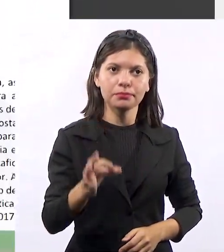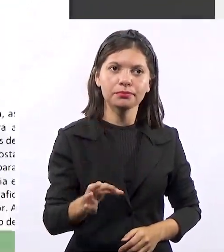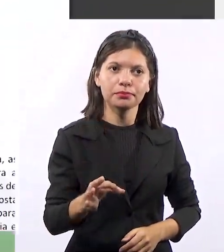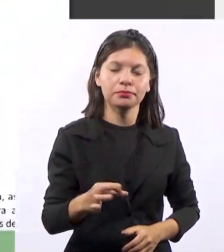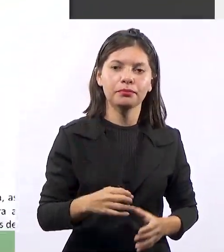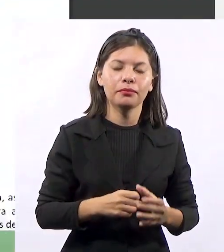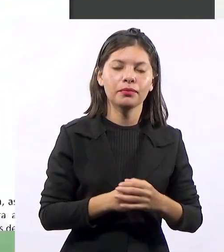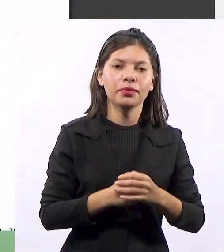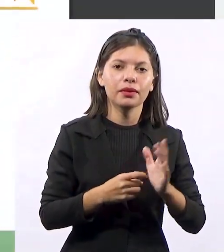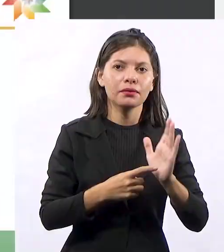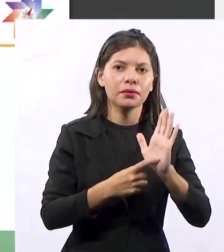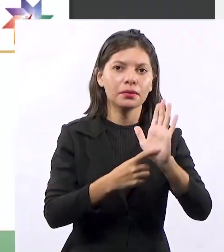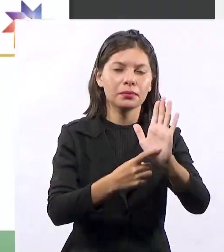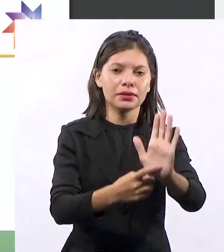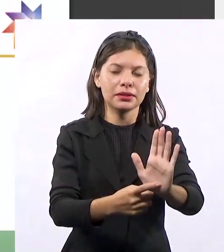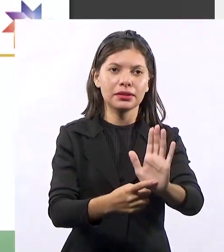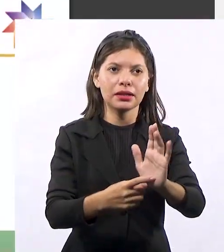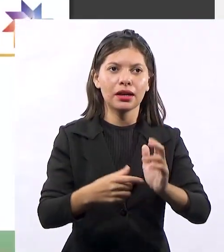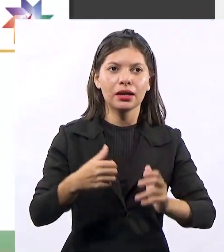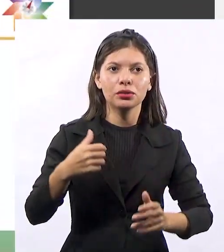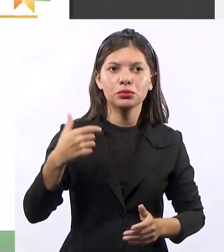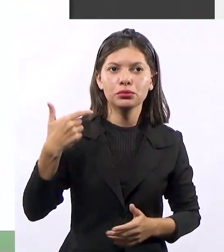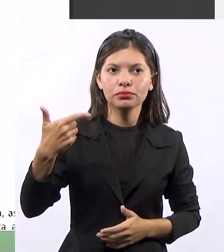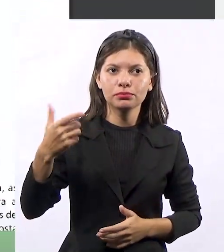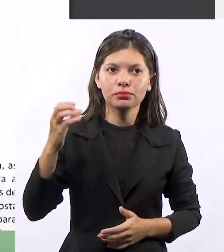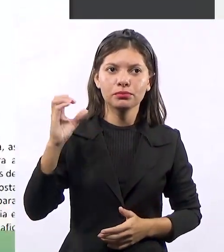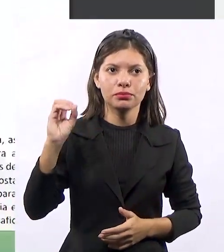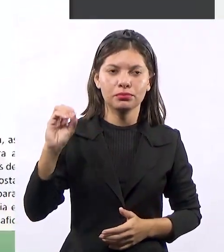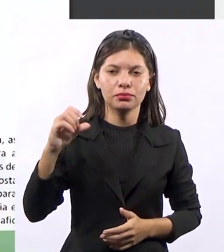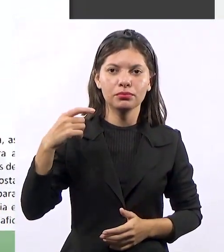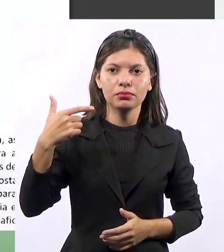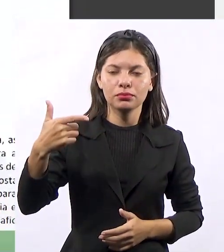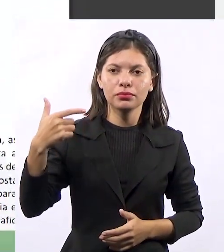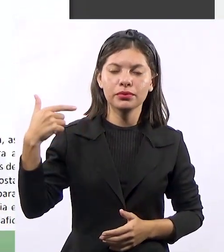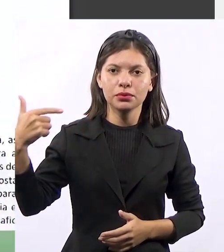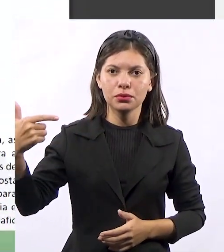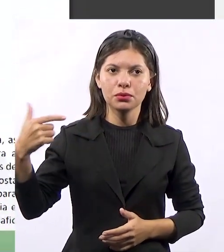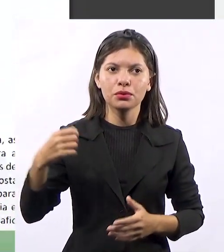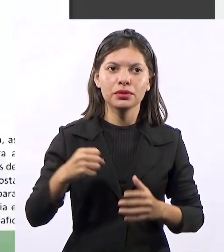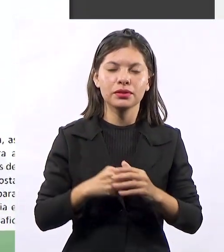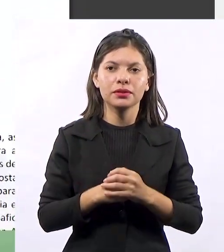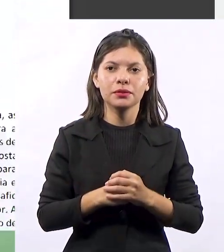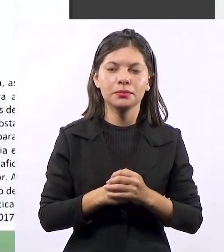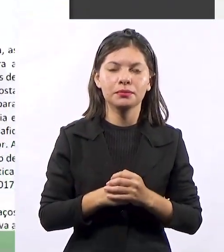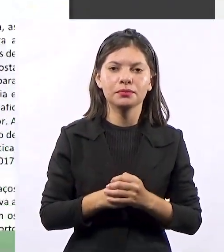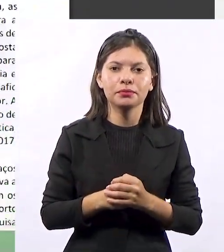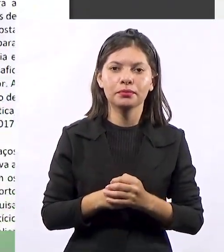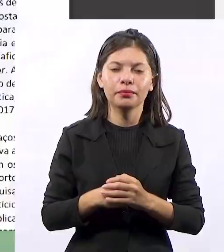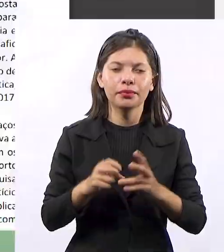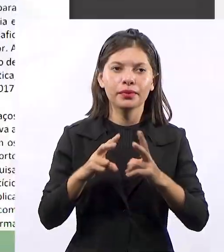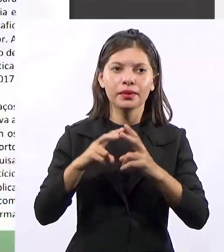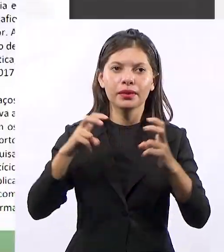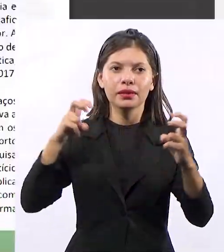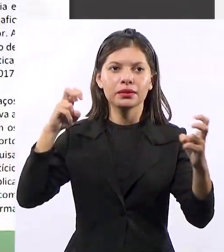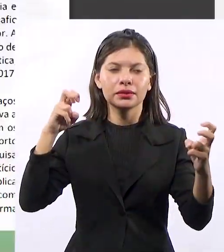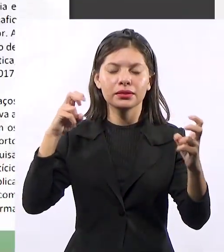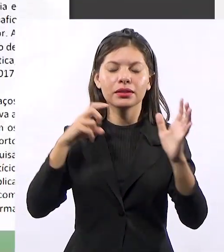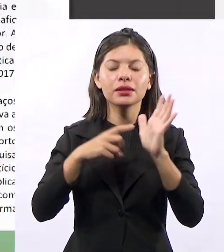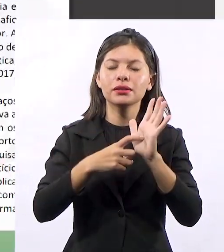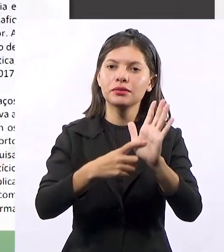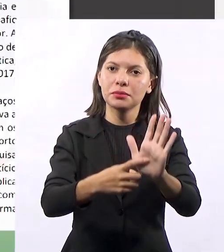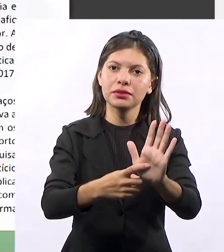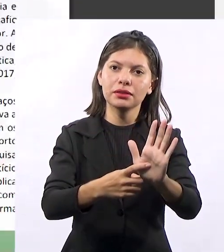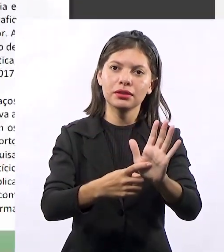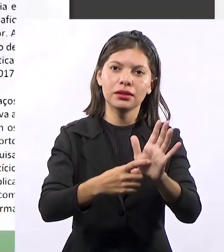meu, certo? Que foi apresentado em 2022 no Congresso Internacional de Educação à Distância.